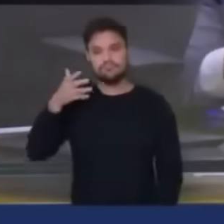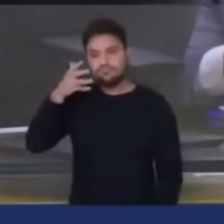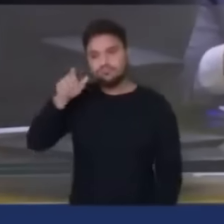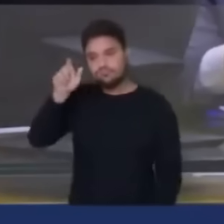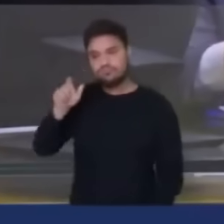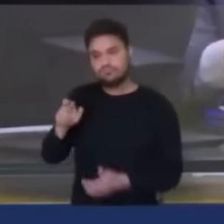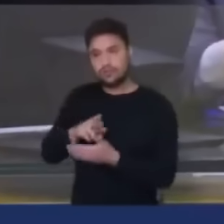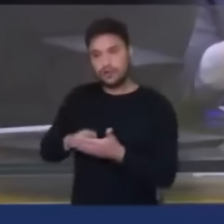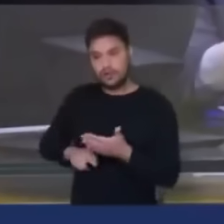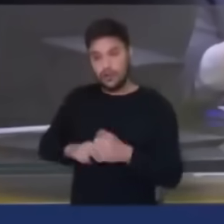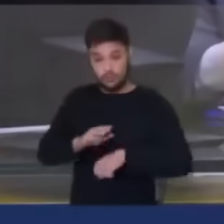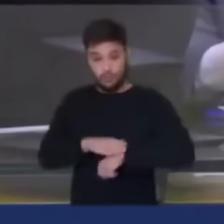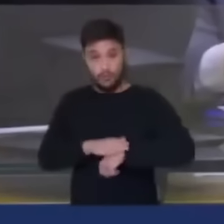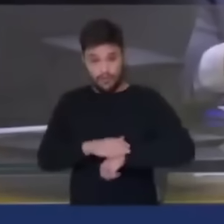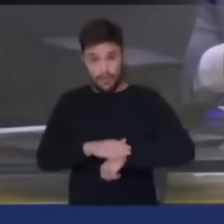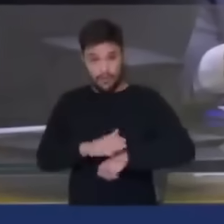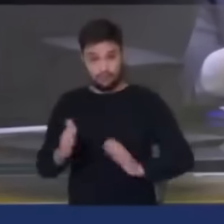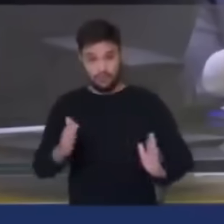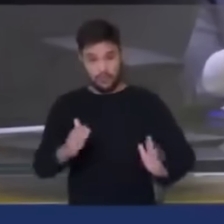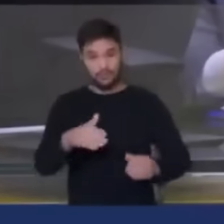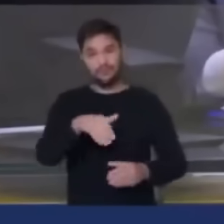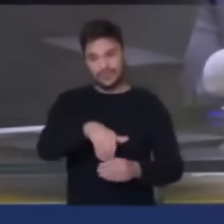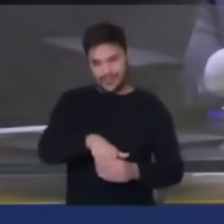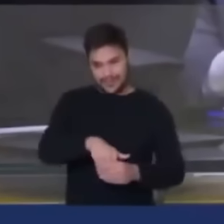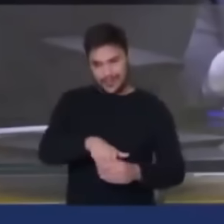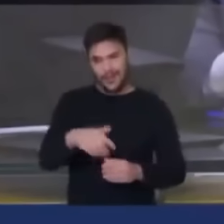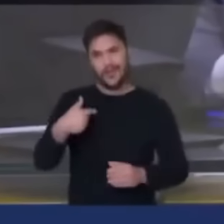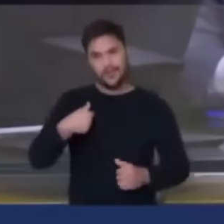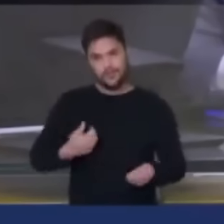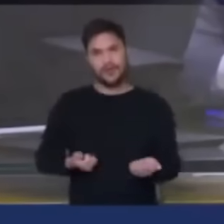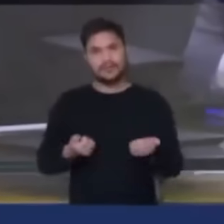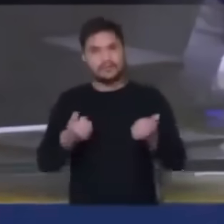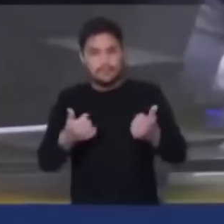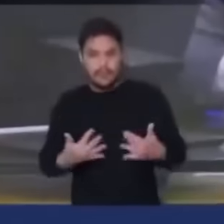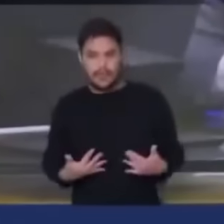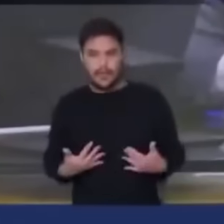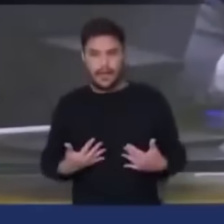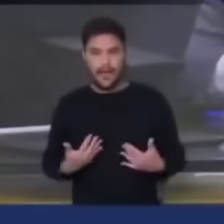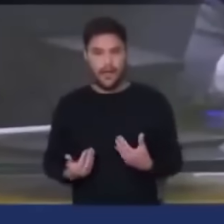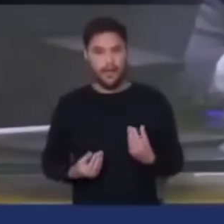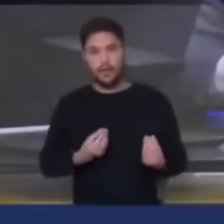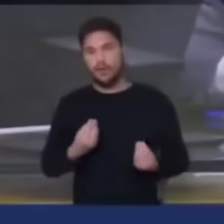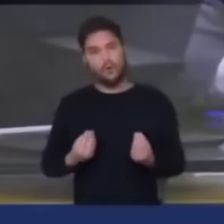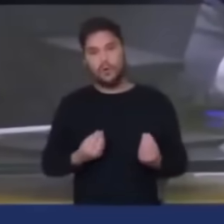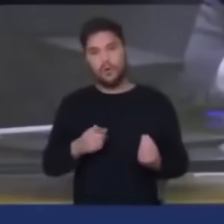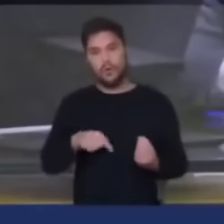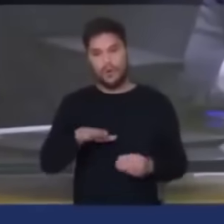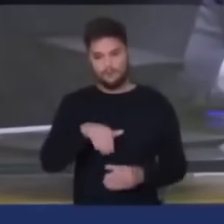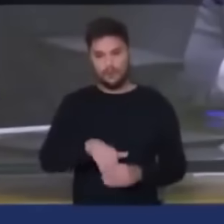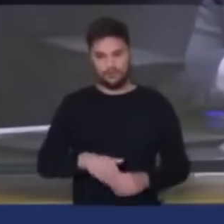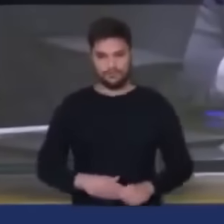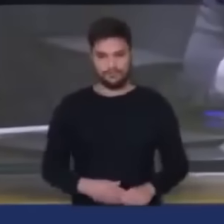hora da orientação, deputado Lindenberg, eu deixarei claro para cada parlamentar como se fala.